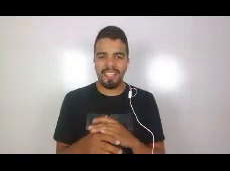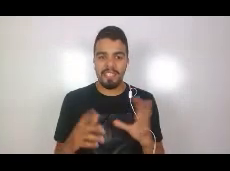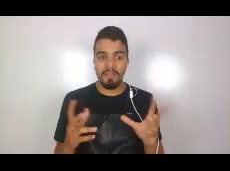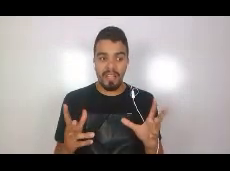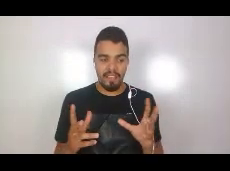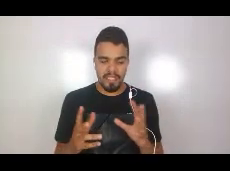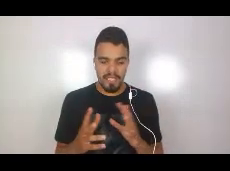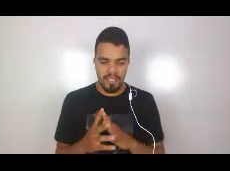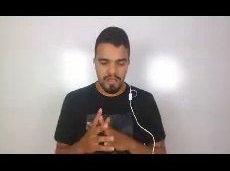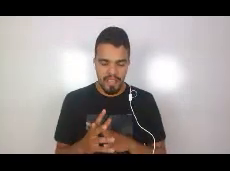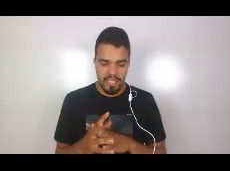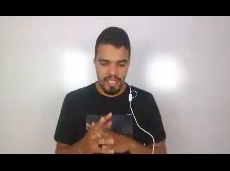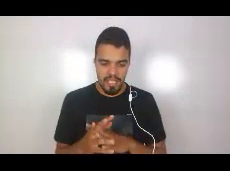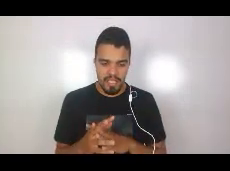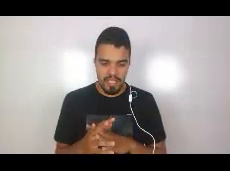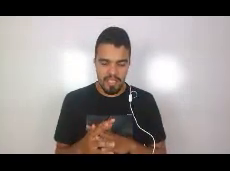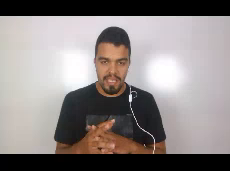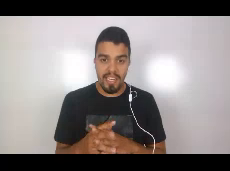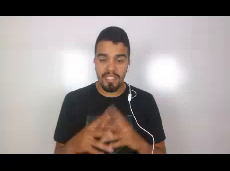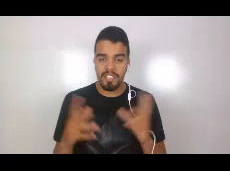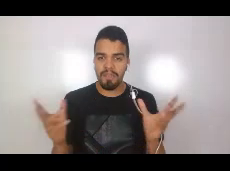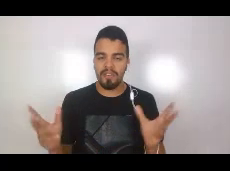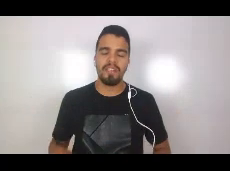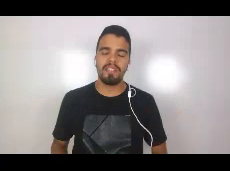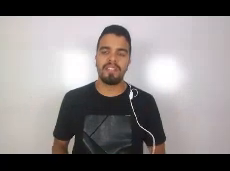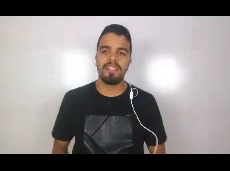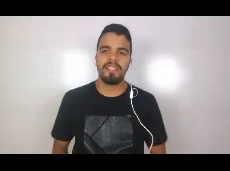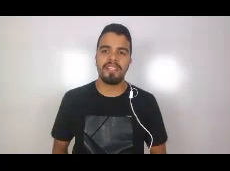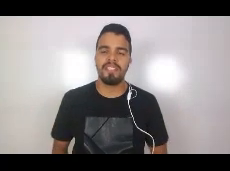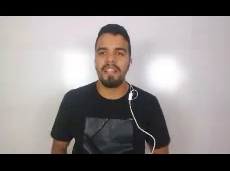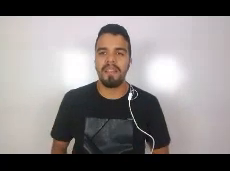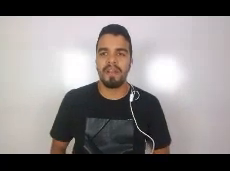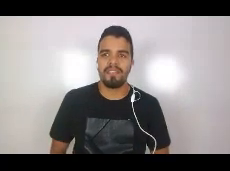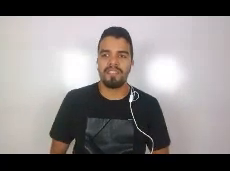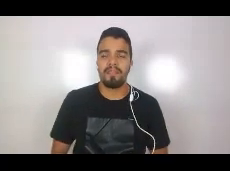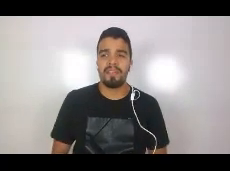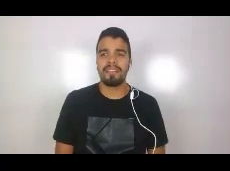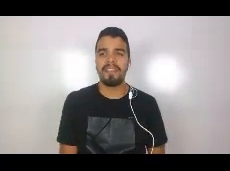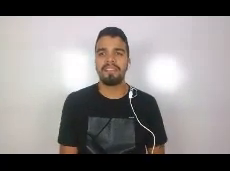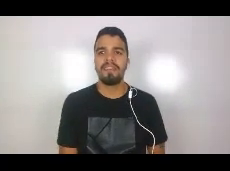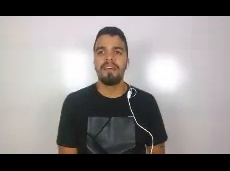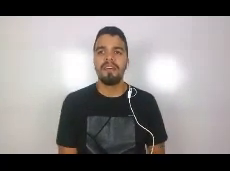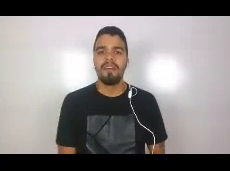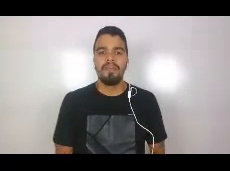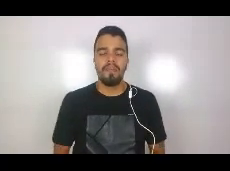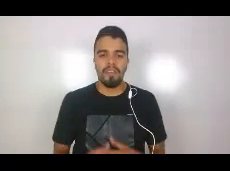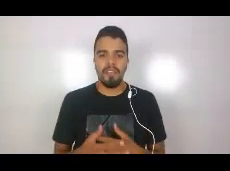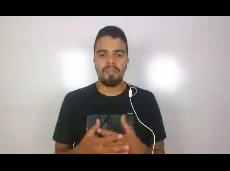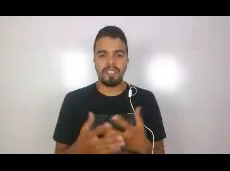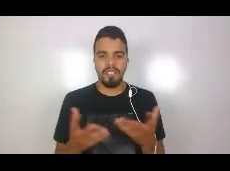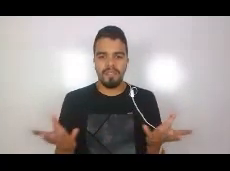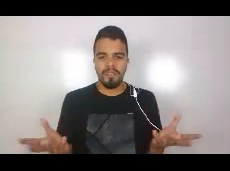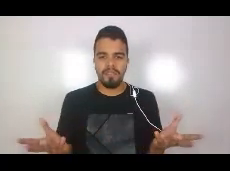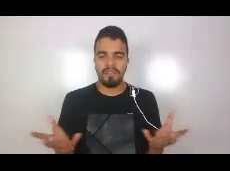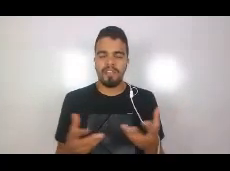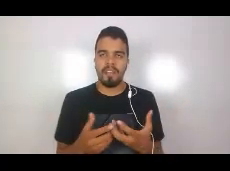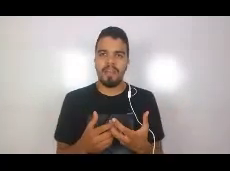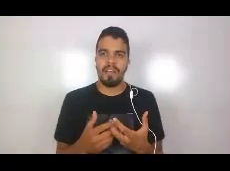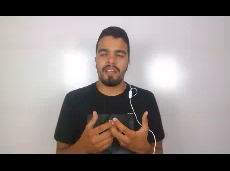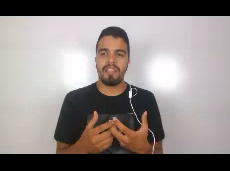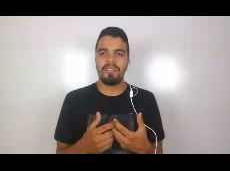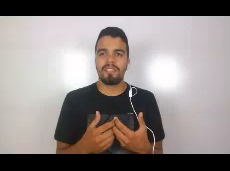acredito que essa disciplina vai ser de grande importância, né, de grande valia para o nosso aprendizado, porque o